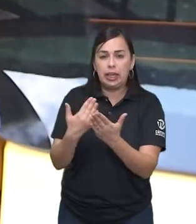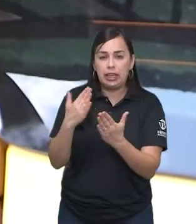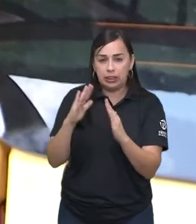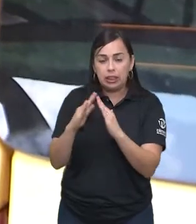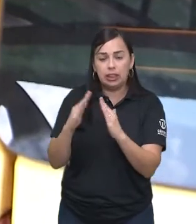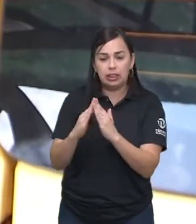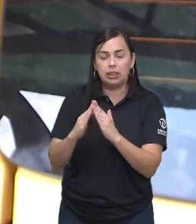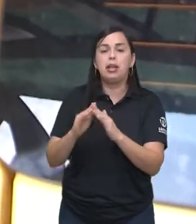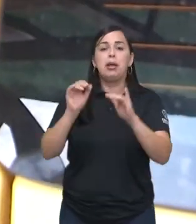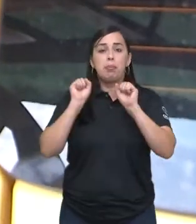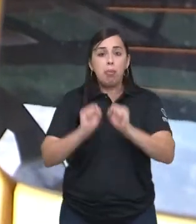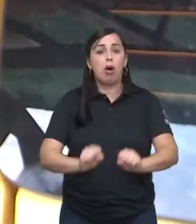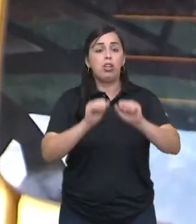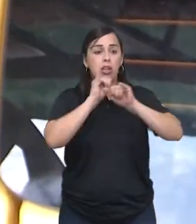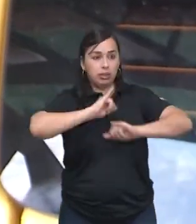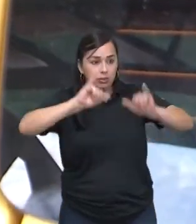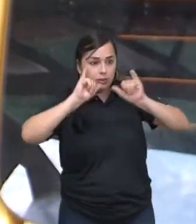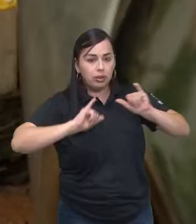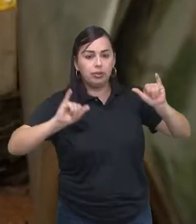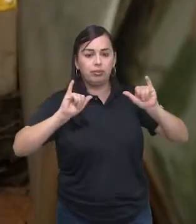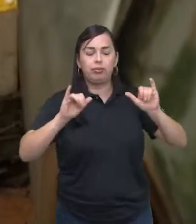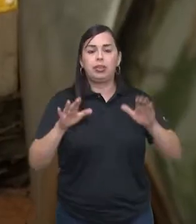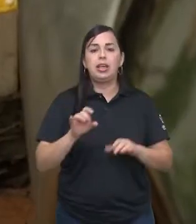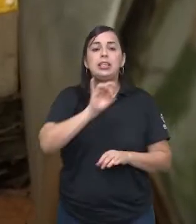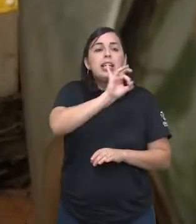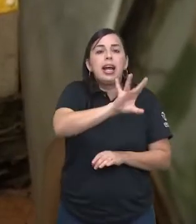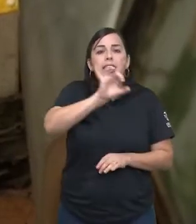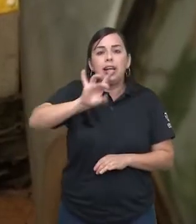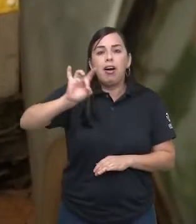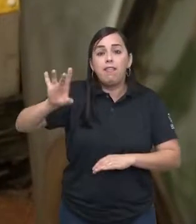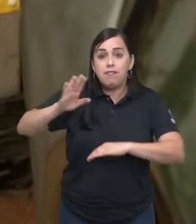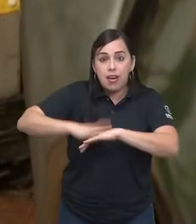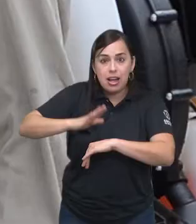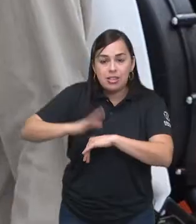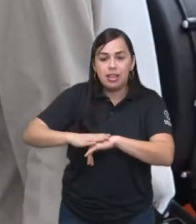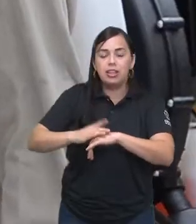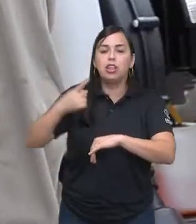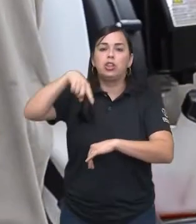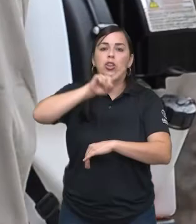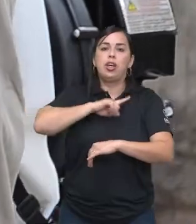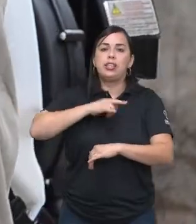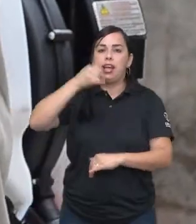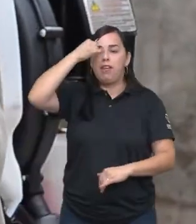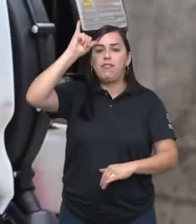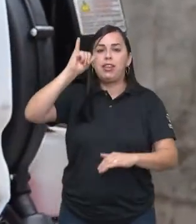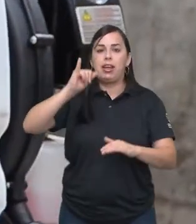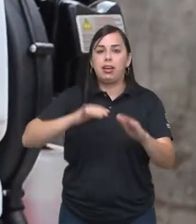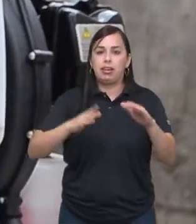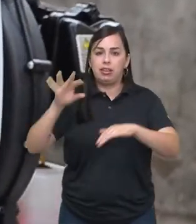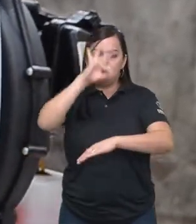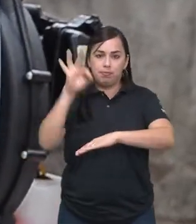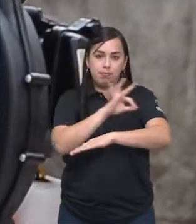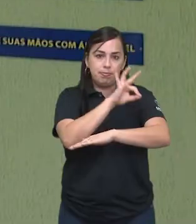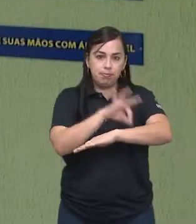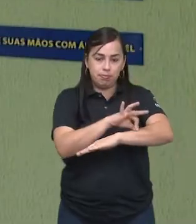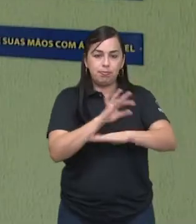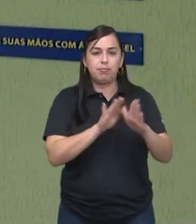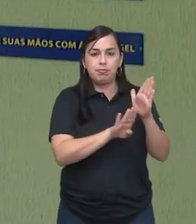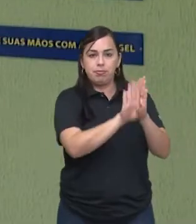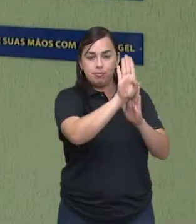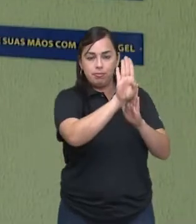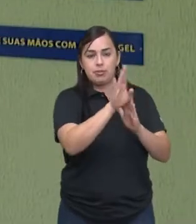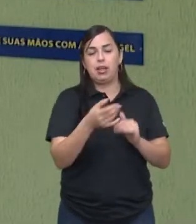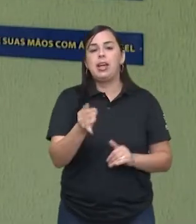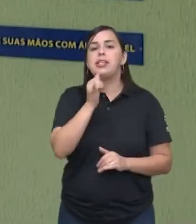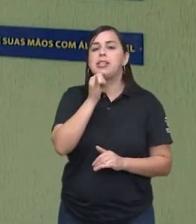podem ser divulgados por toda a comunidade. Se cada um fizer a sua parte, podemos evitar o avanço da doença.